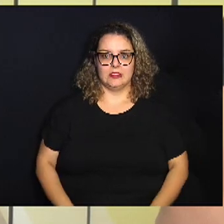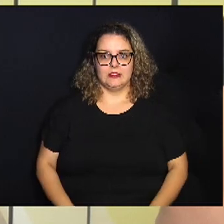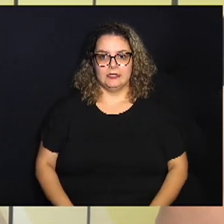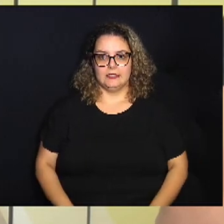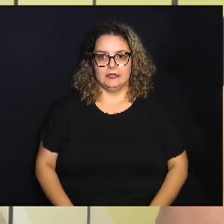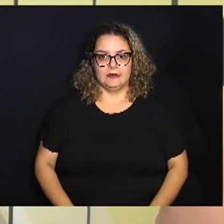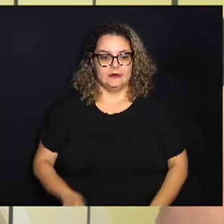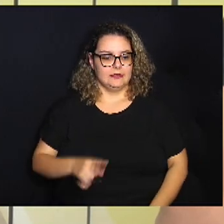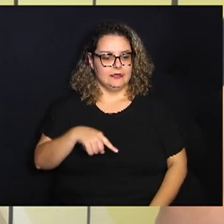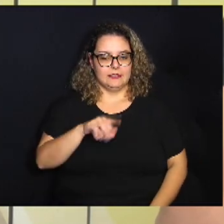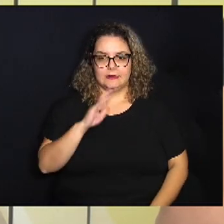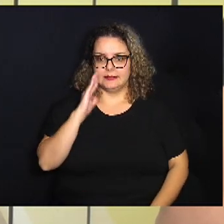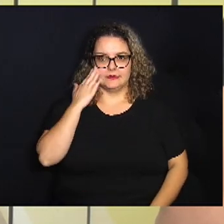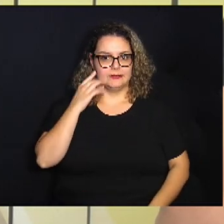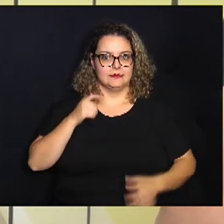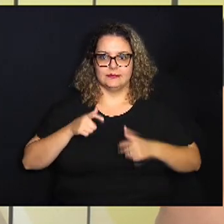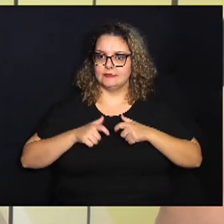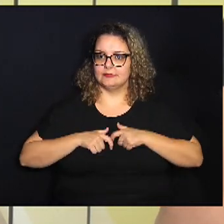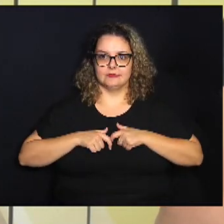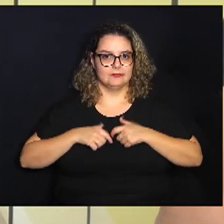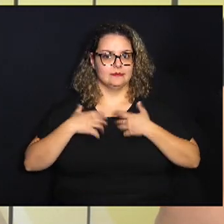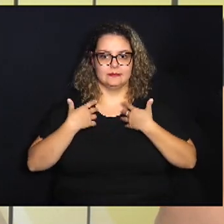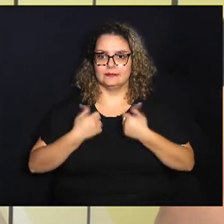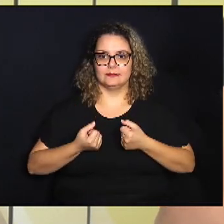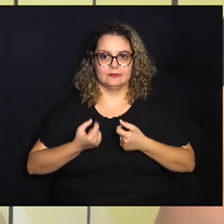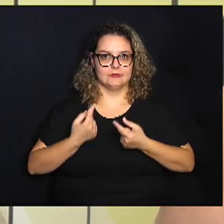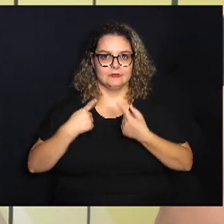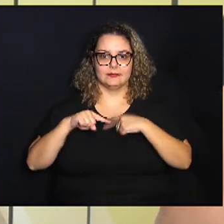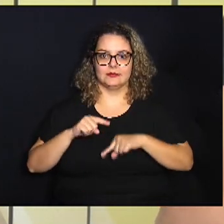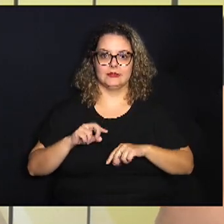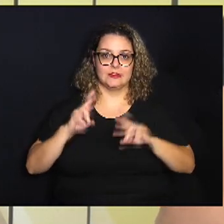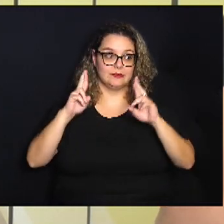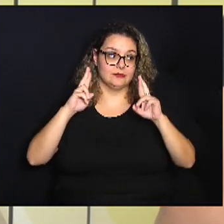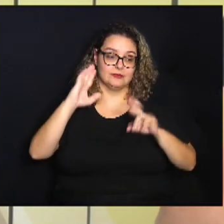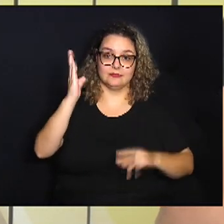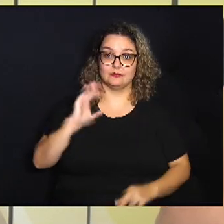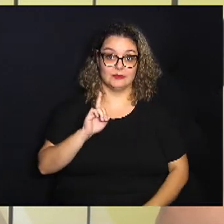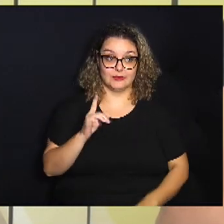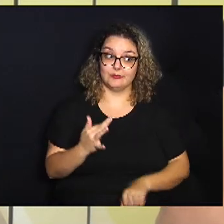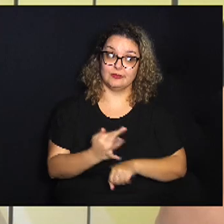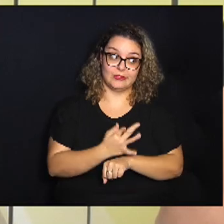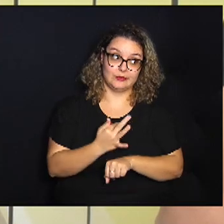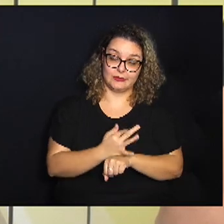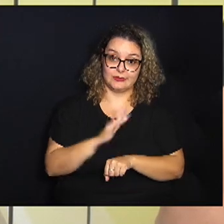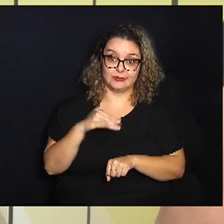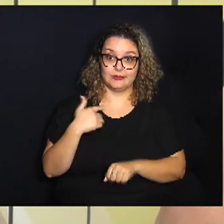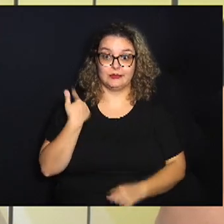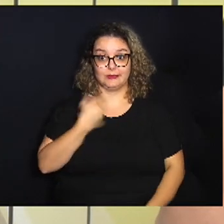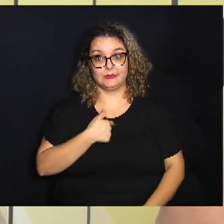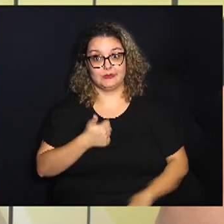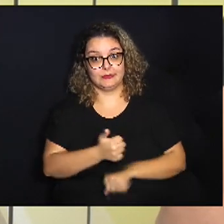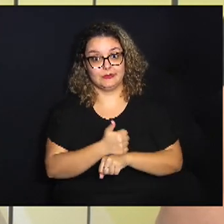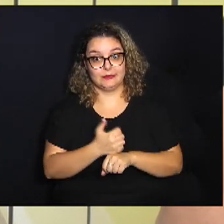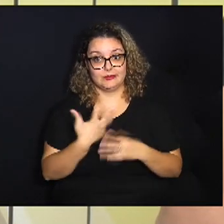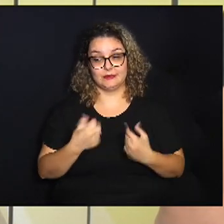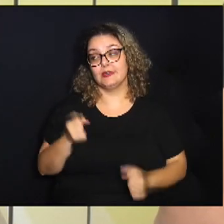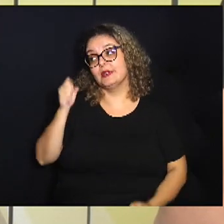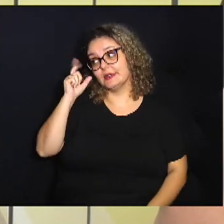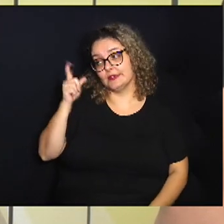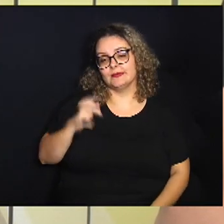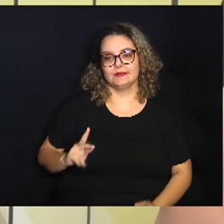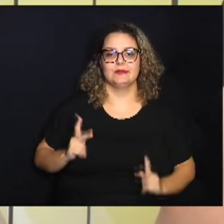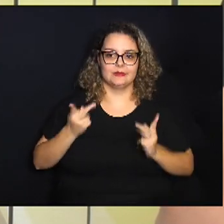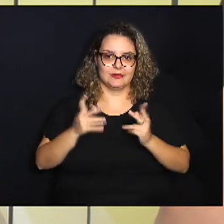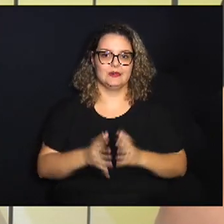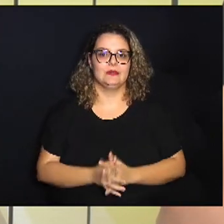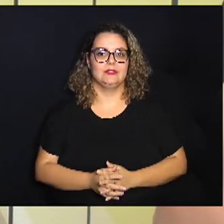ganhei medalha. E a festa vai virar. E torcedor brasileiro não é muito tolerante quando nossos atletas não ganham, né? É a cultura da vitória. E ele chegou